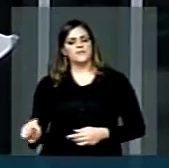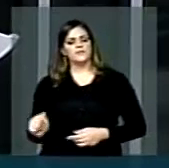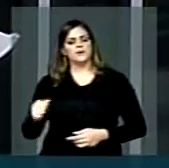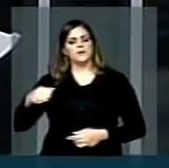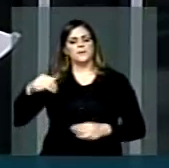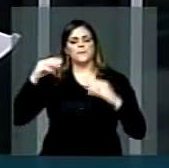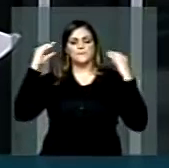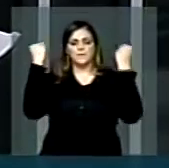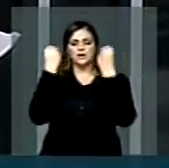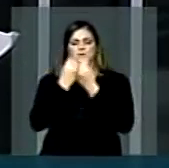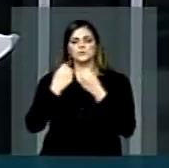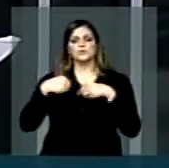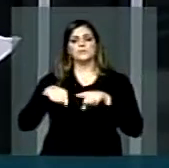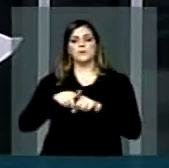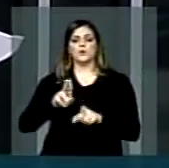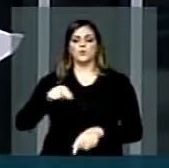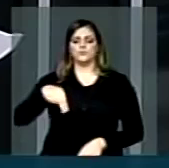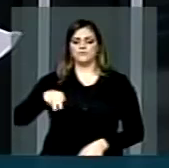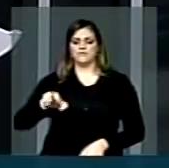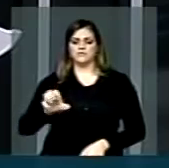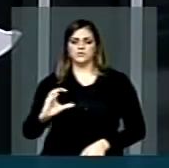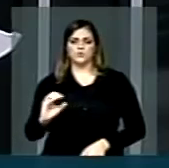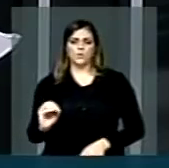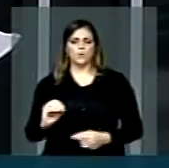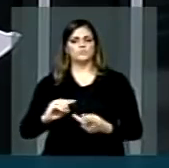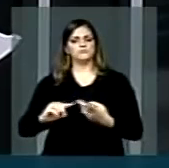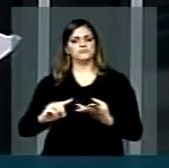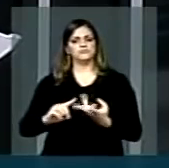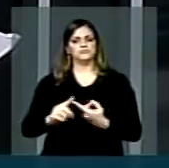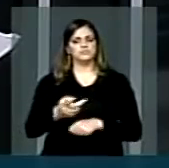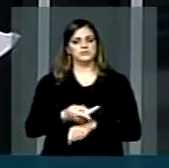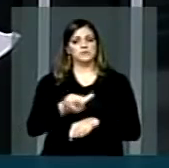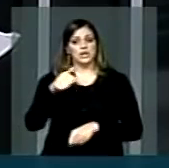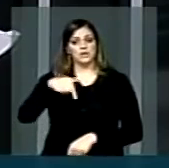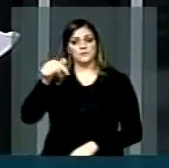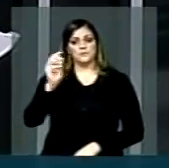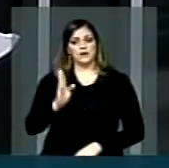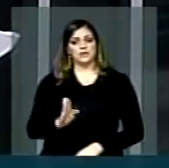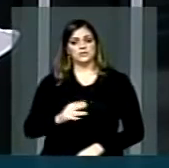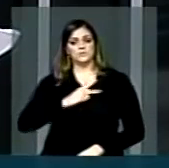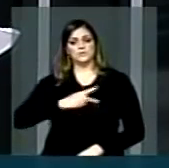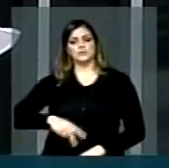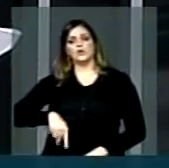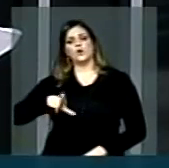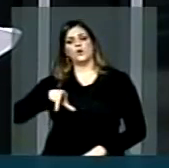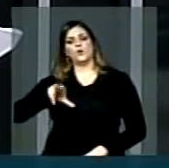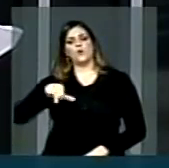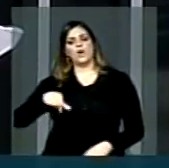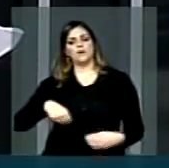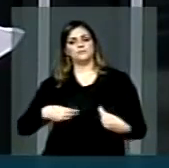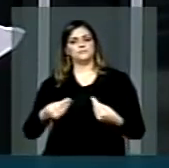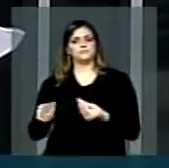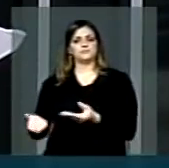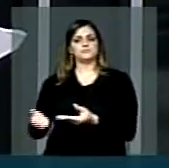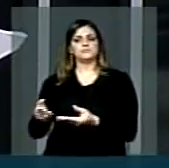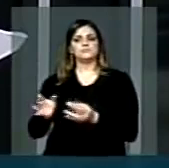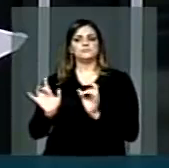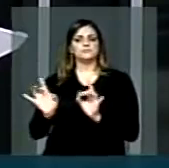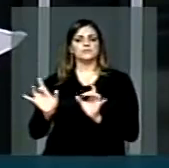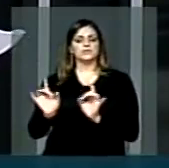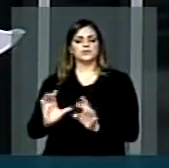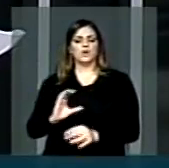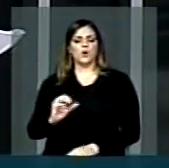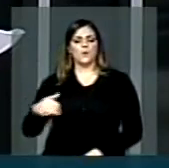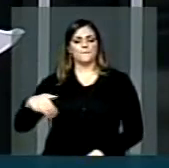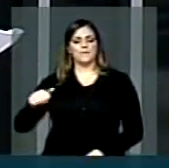além de ser indicado para o Prêmio Nobel da Paz. No Brasil, Abdias recebeu das mãos do então presidente Lula a Ordem do Rio Branco, no grau de comendador,